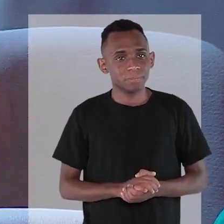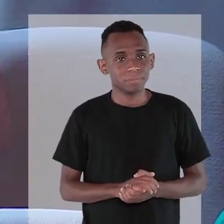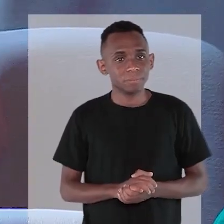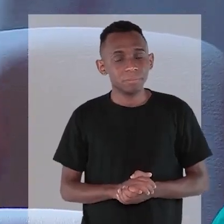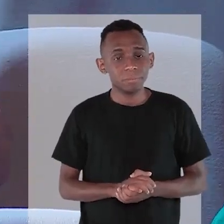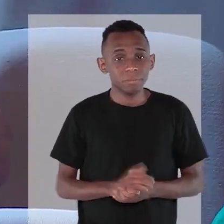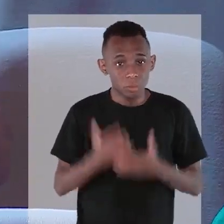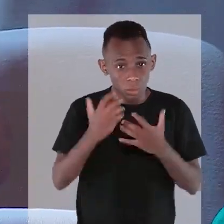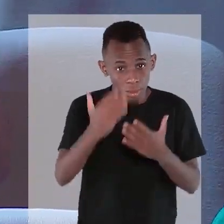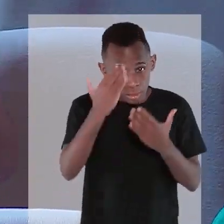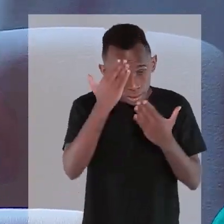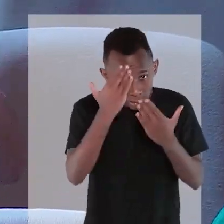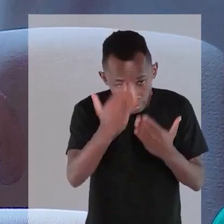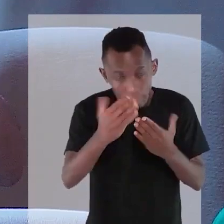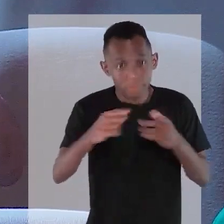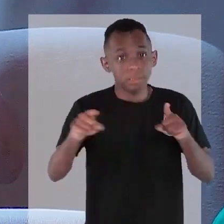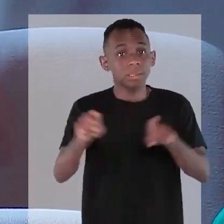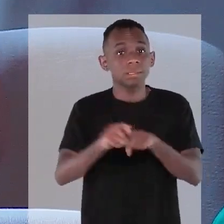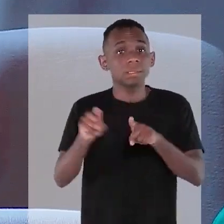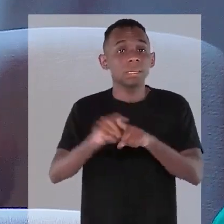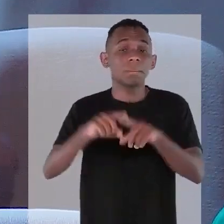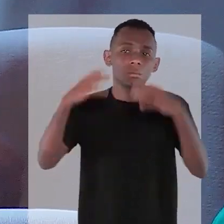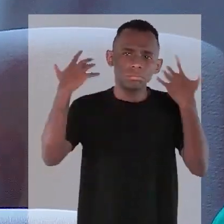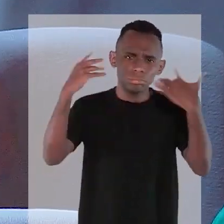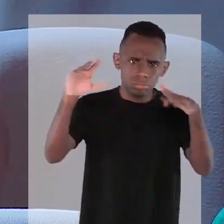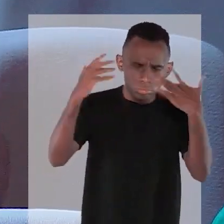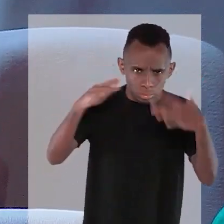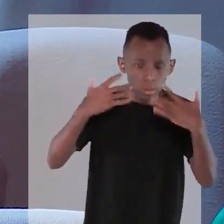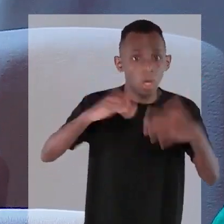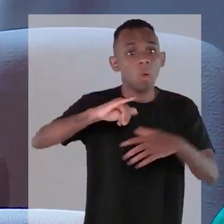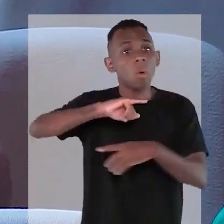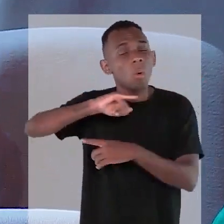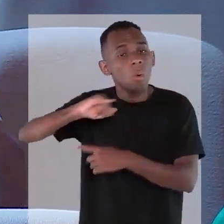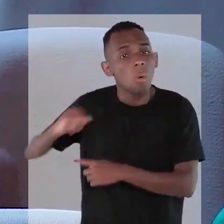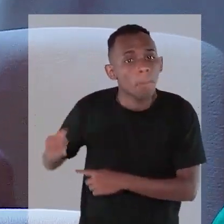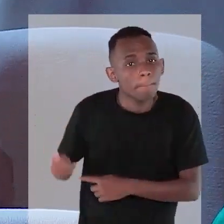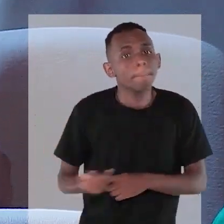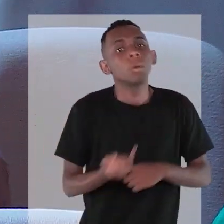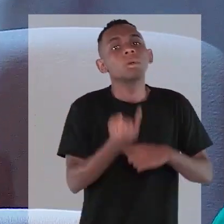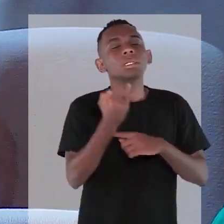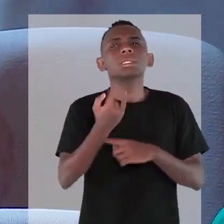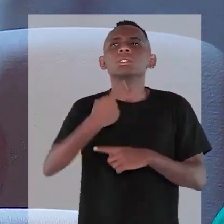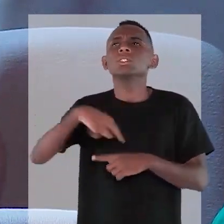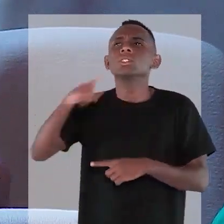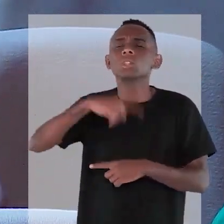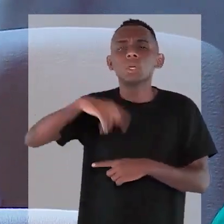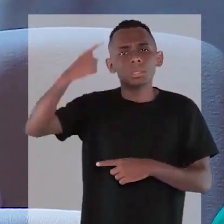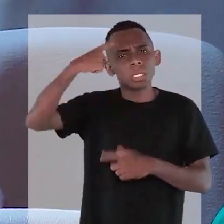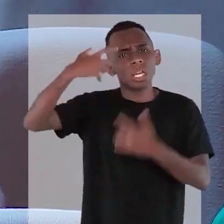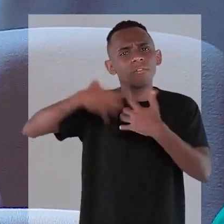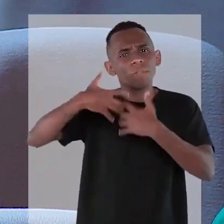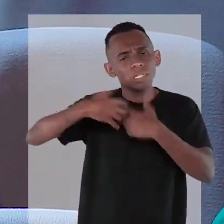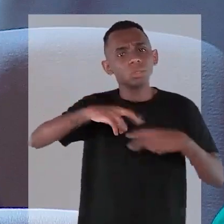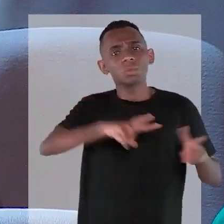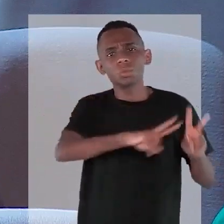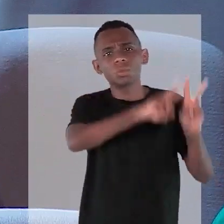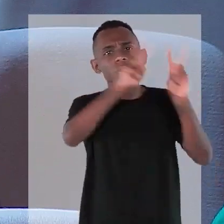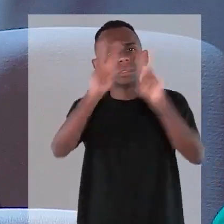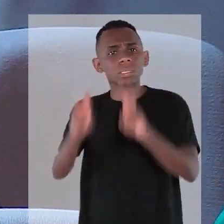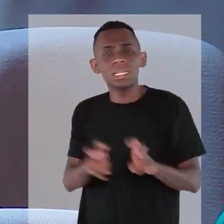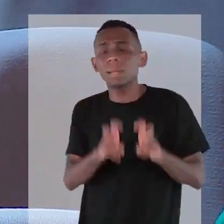agradecer, parabenizar, né, a exposição, a oportunidade da gente estar aqui refletindo sobre um tema que é tão